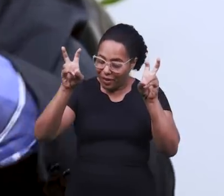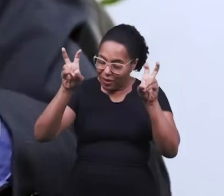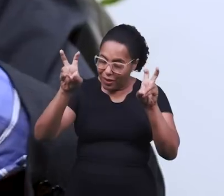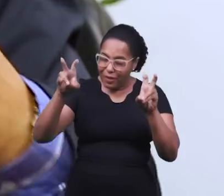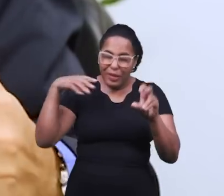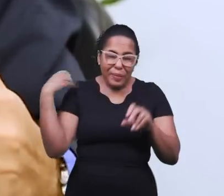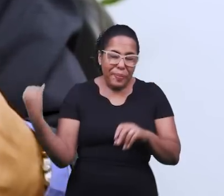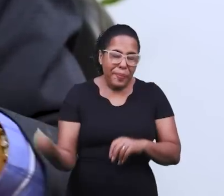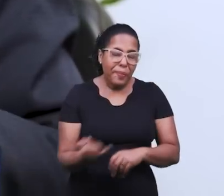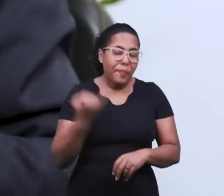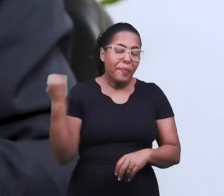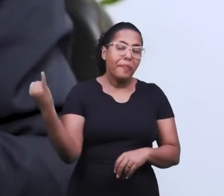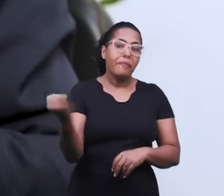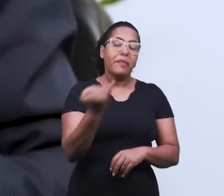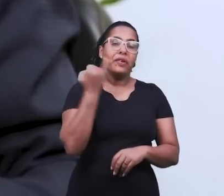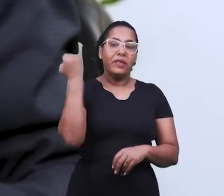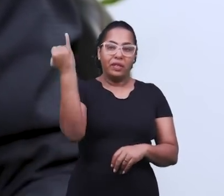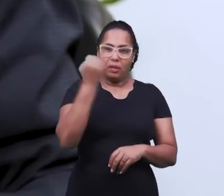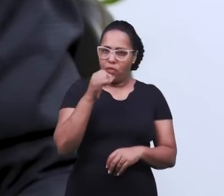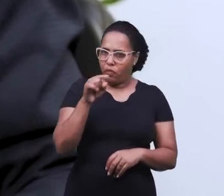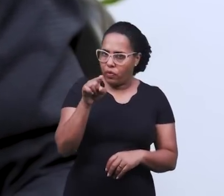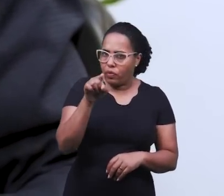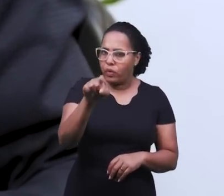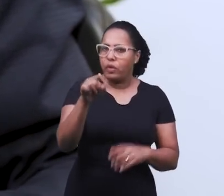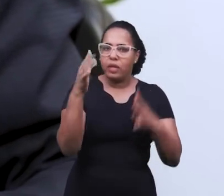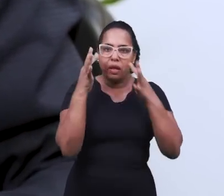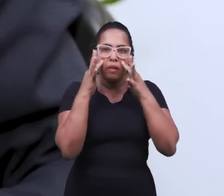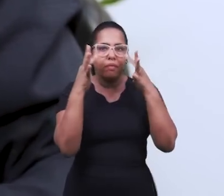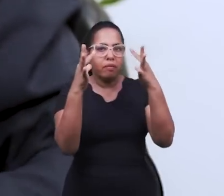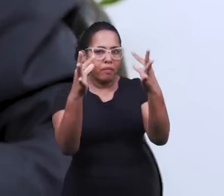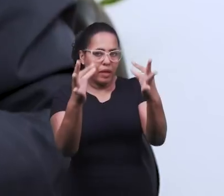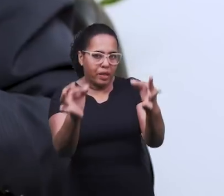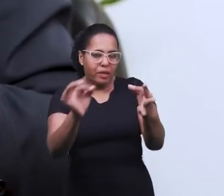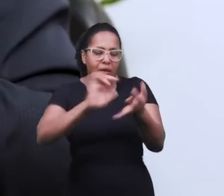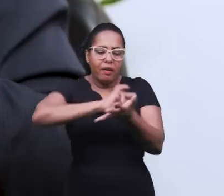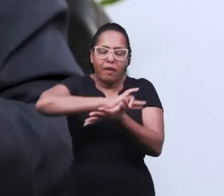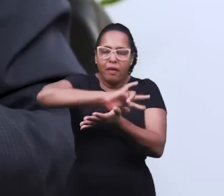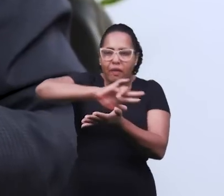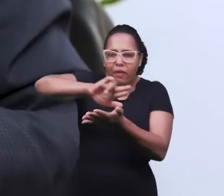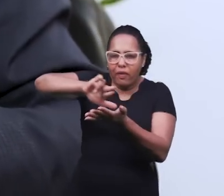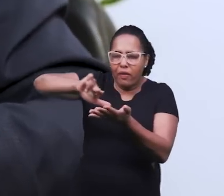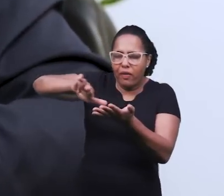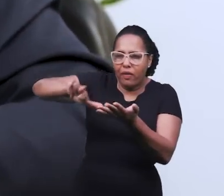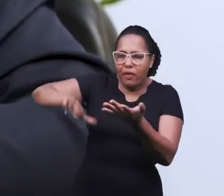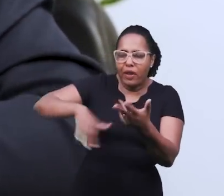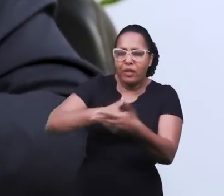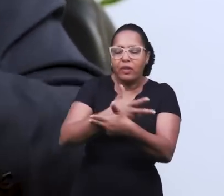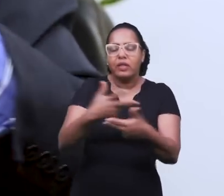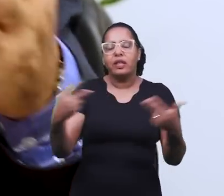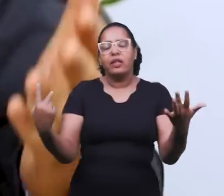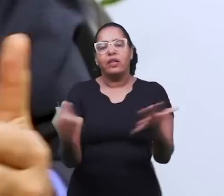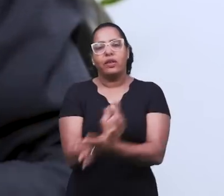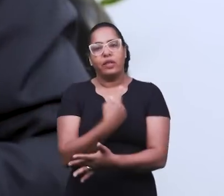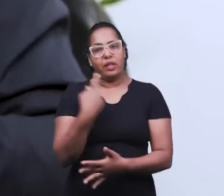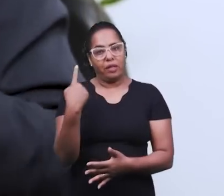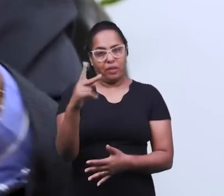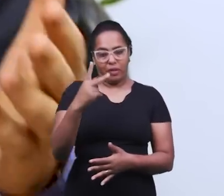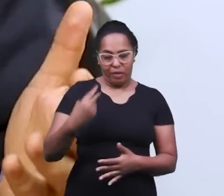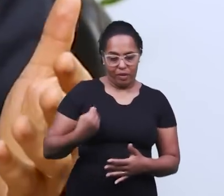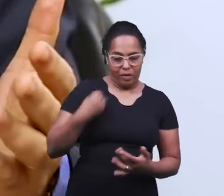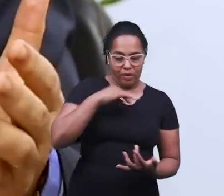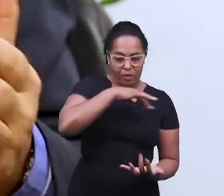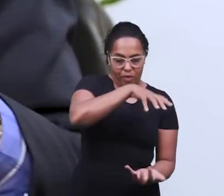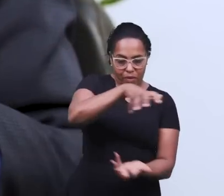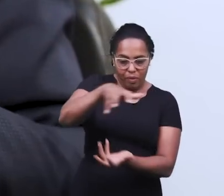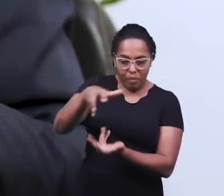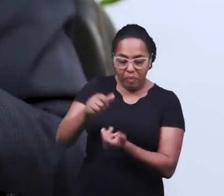está próxima. Então nós vamos ver, vamos ouvir as coisas acontecerem, mas vamos discernir a profecia. E temos então